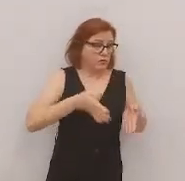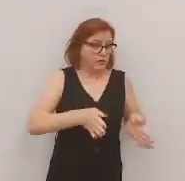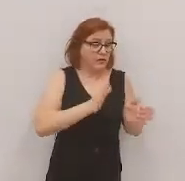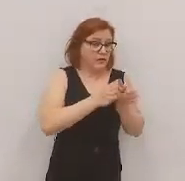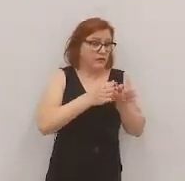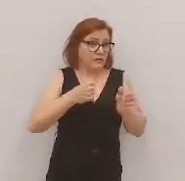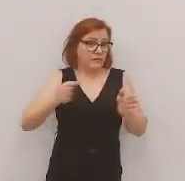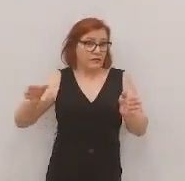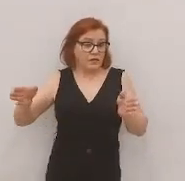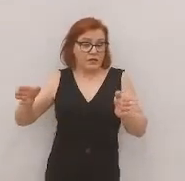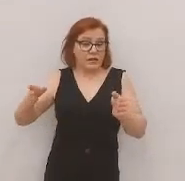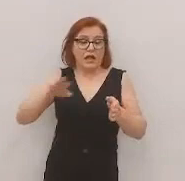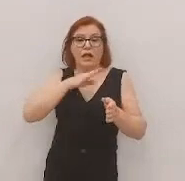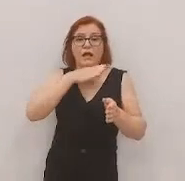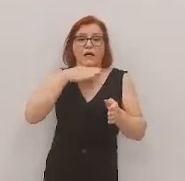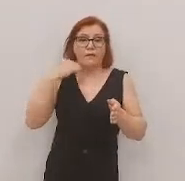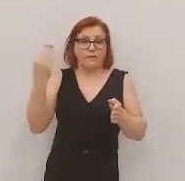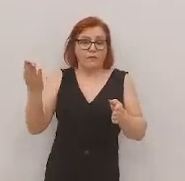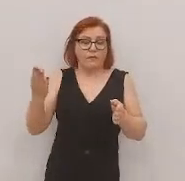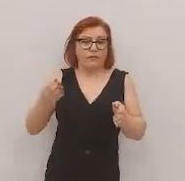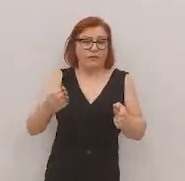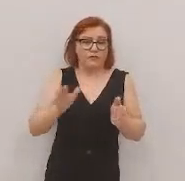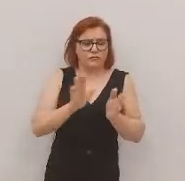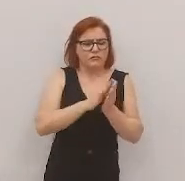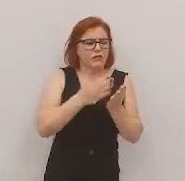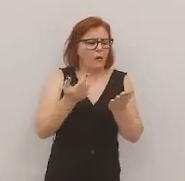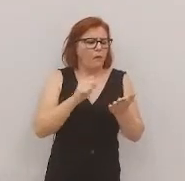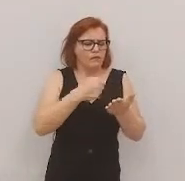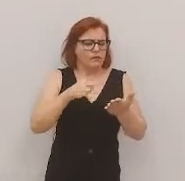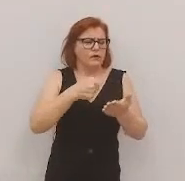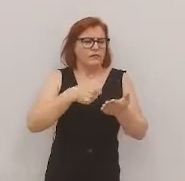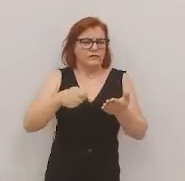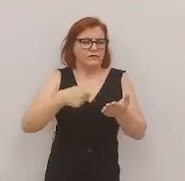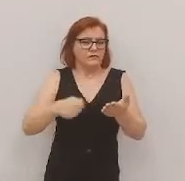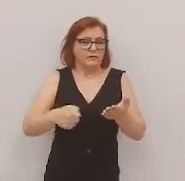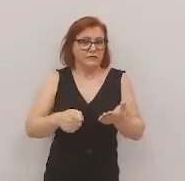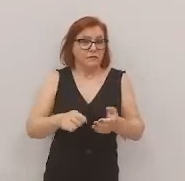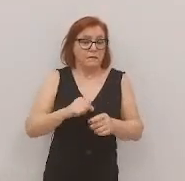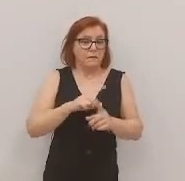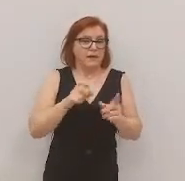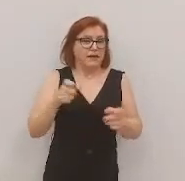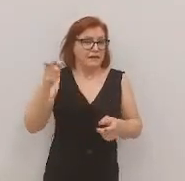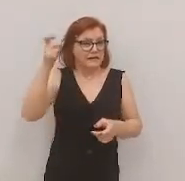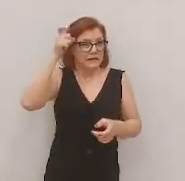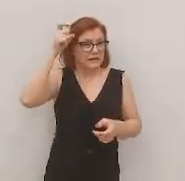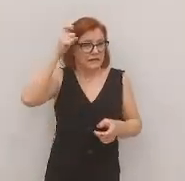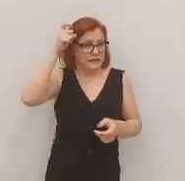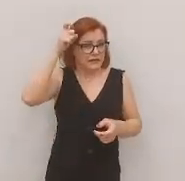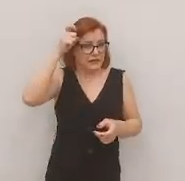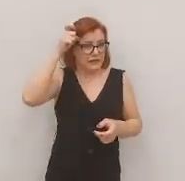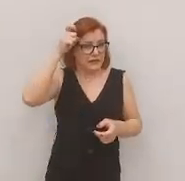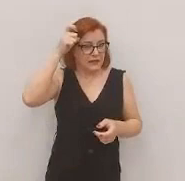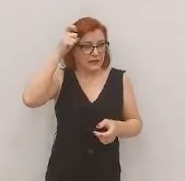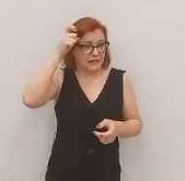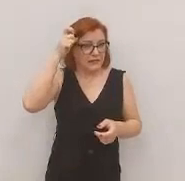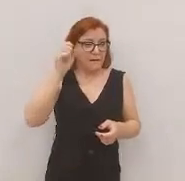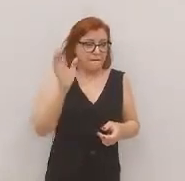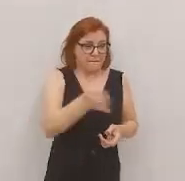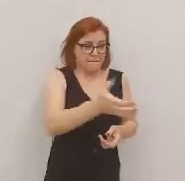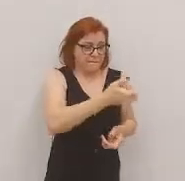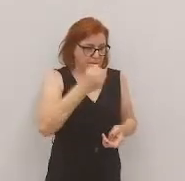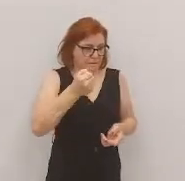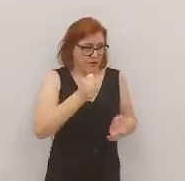Isso daí, Satanás, ele poderia pegar esse livro e crucificar,